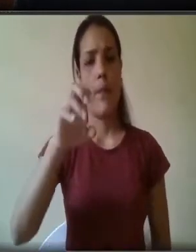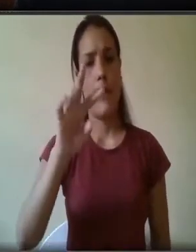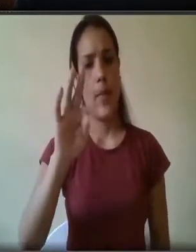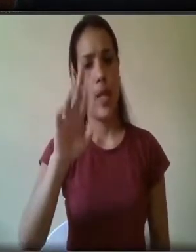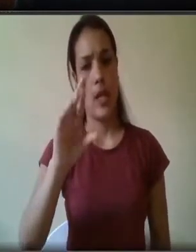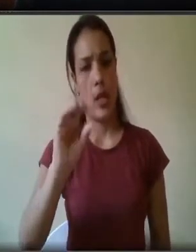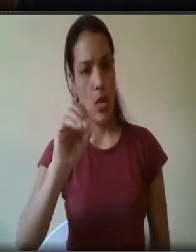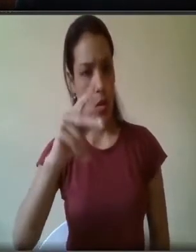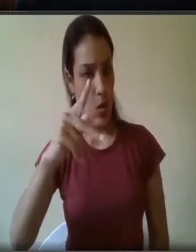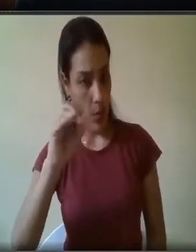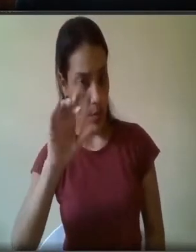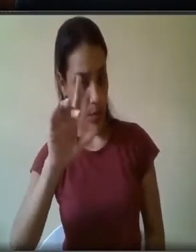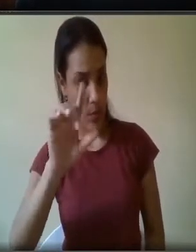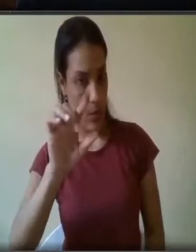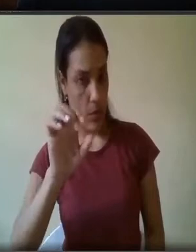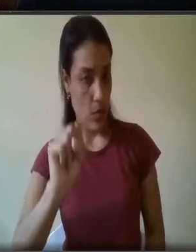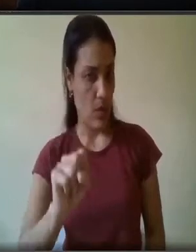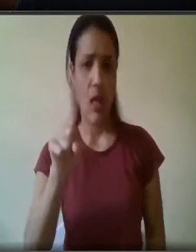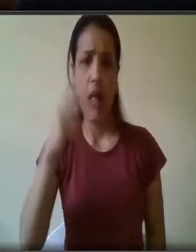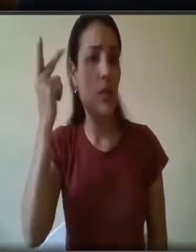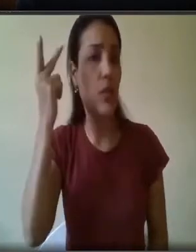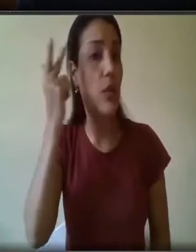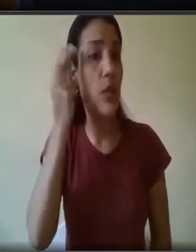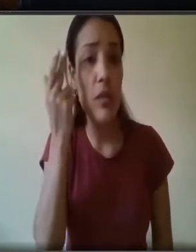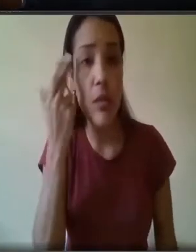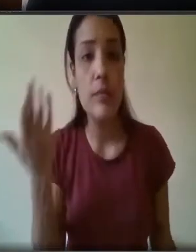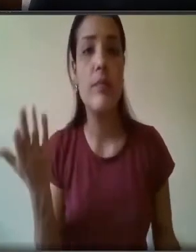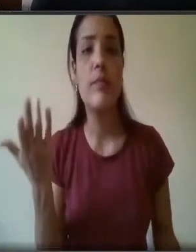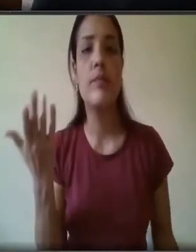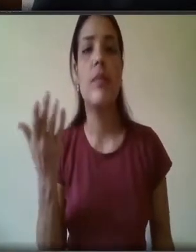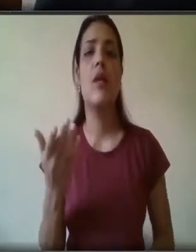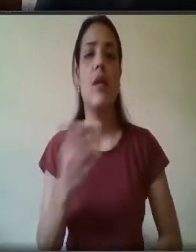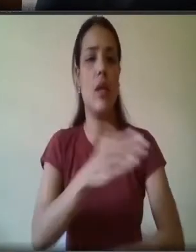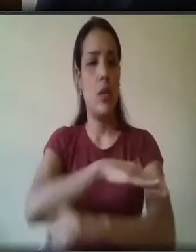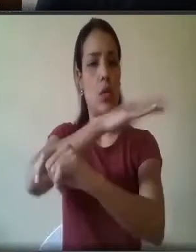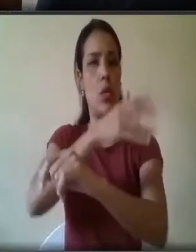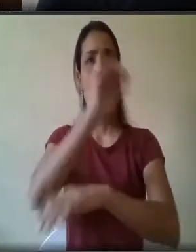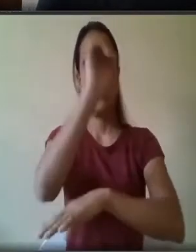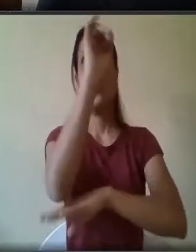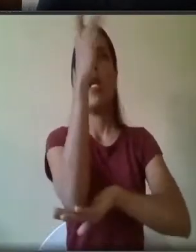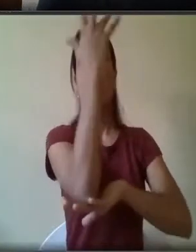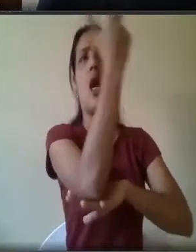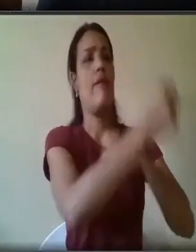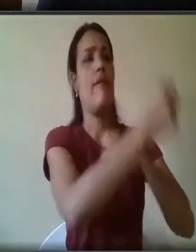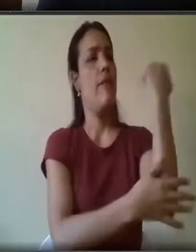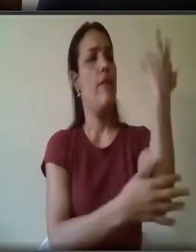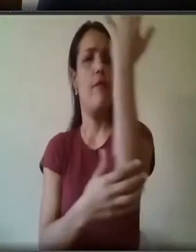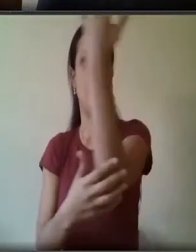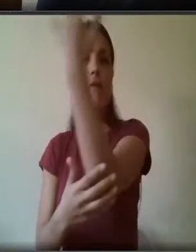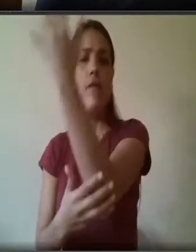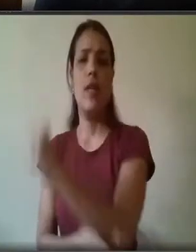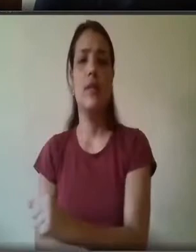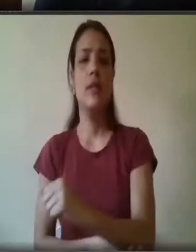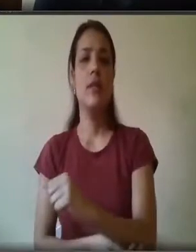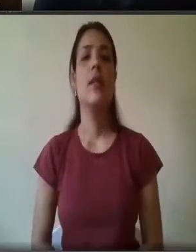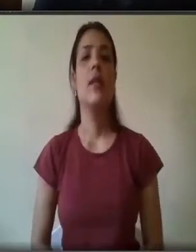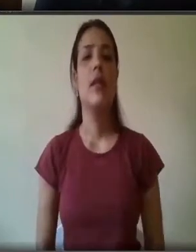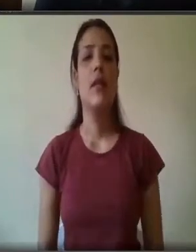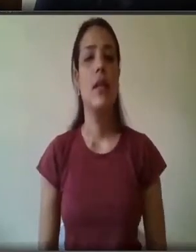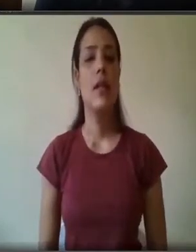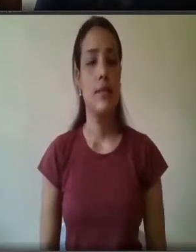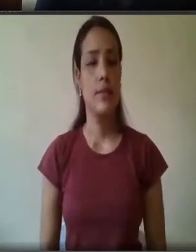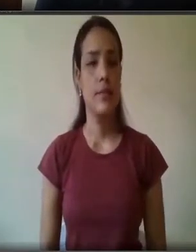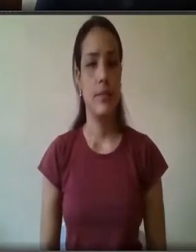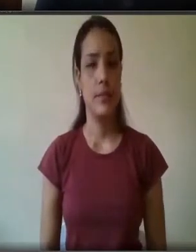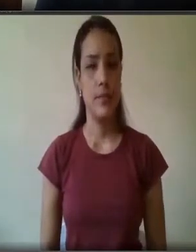em áreas em que as pessoas fizeram alguma ocupação irregular. Né? Eu fui morar aqui numa encosta. E aí, para